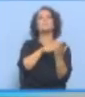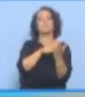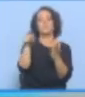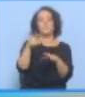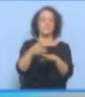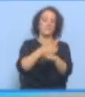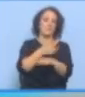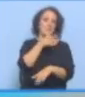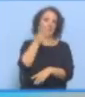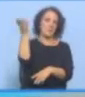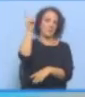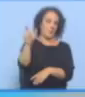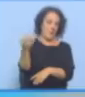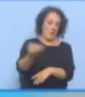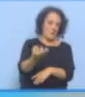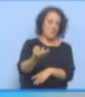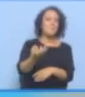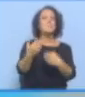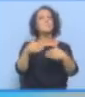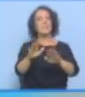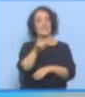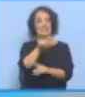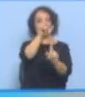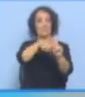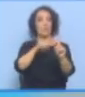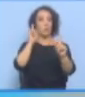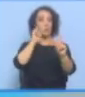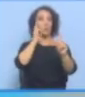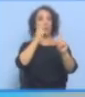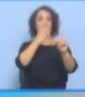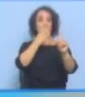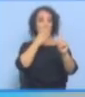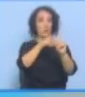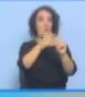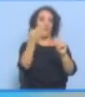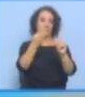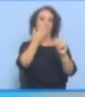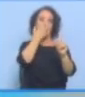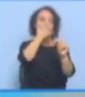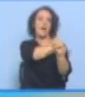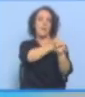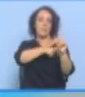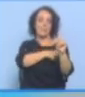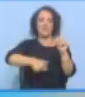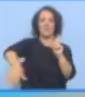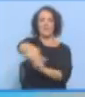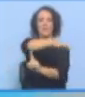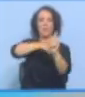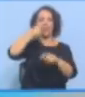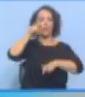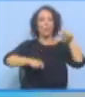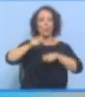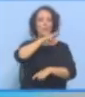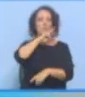pouco. Agora, este surdo-mudo realmente é representativo do povo de Israel, mas eu